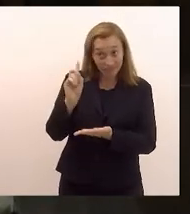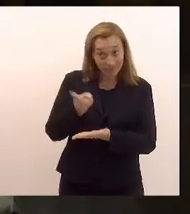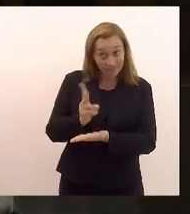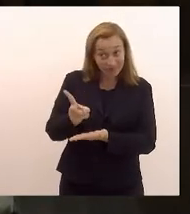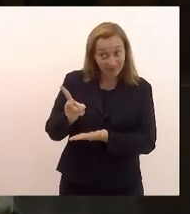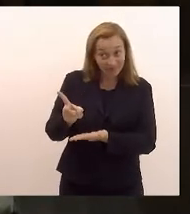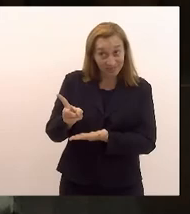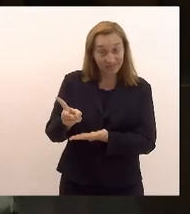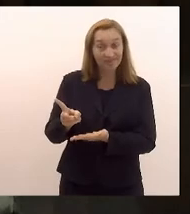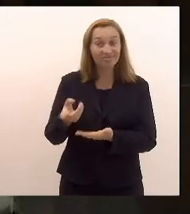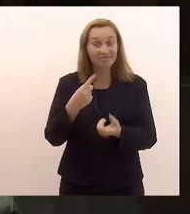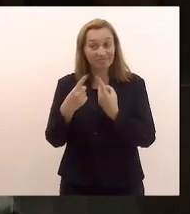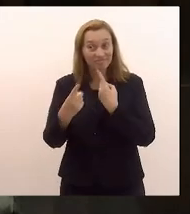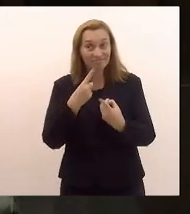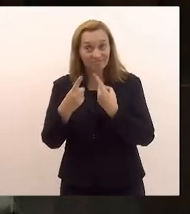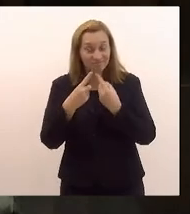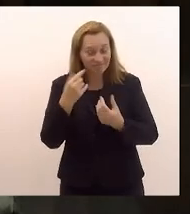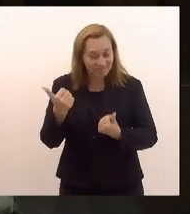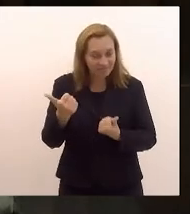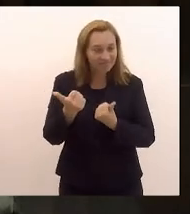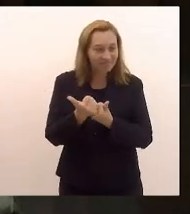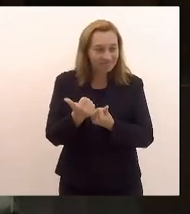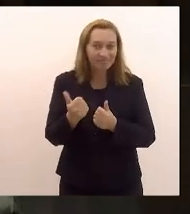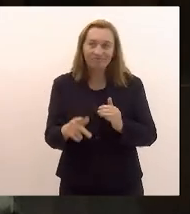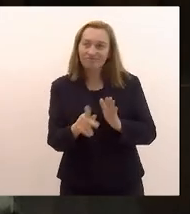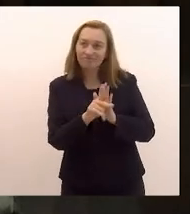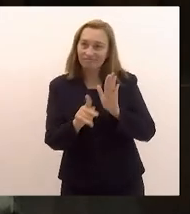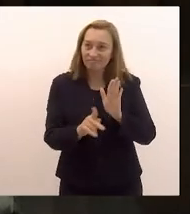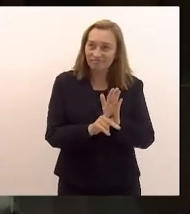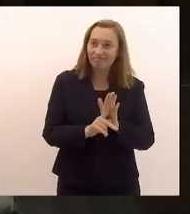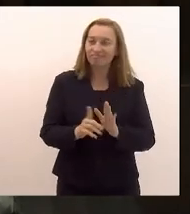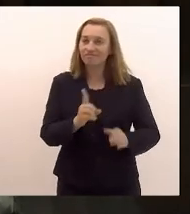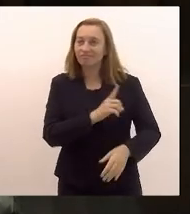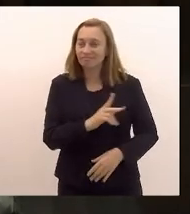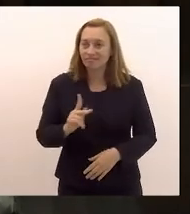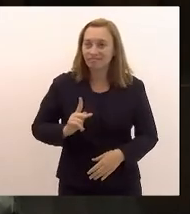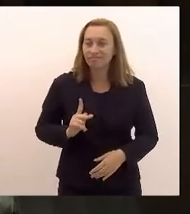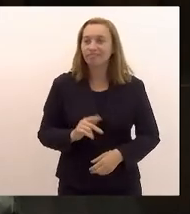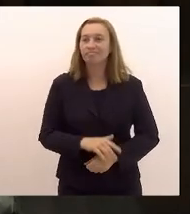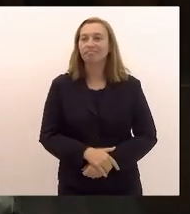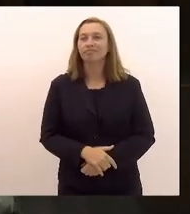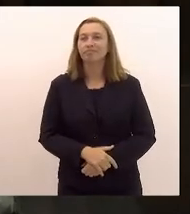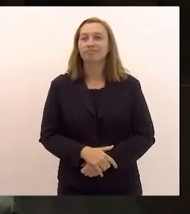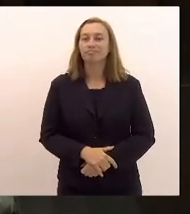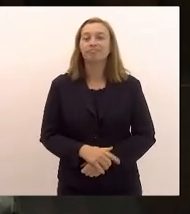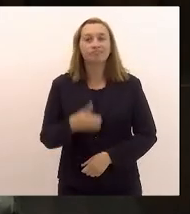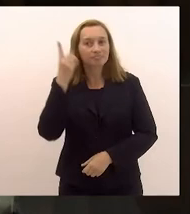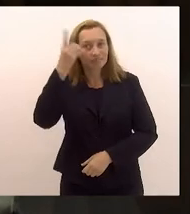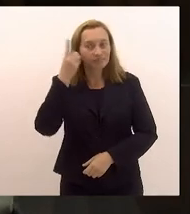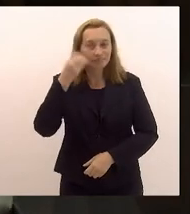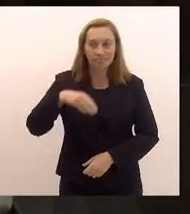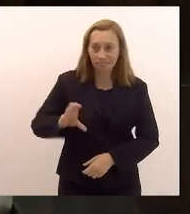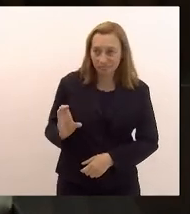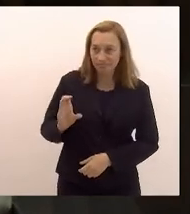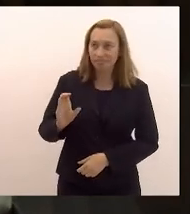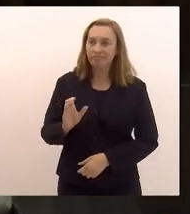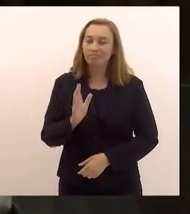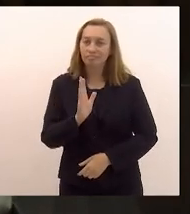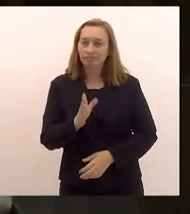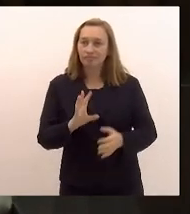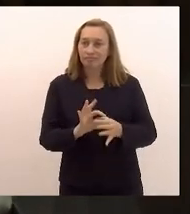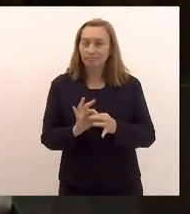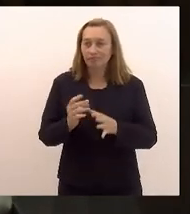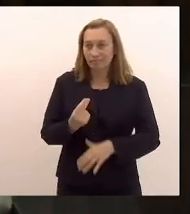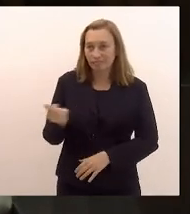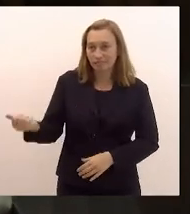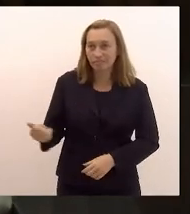diariamente para os diálogos sempre apoiando os projetos da Defensoria Pública ao deputado Carlos minc que já nos